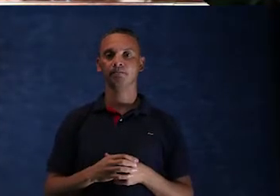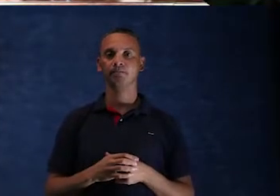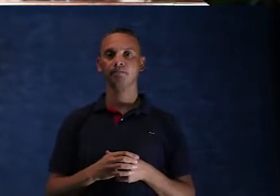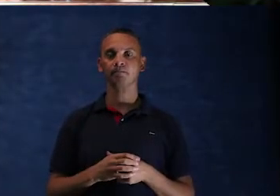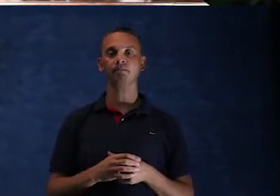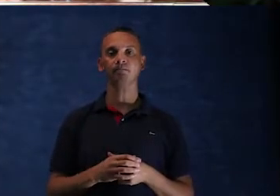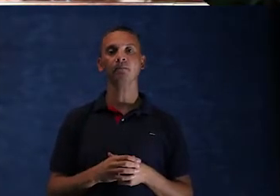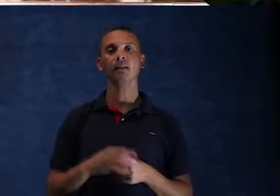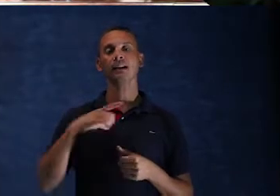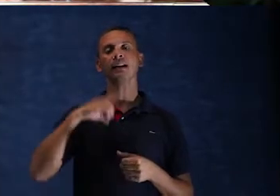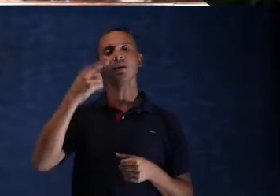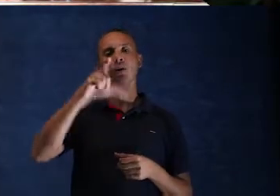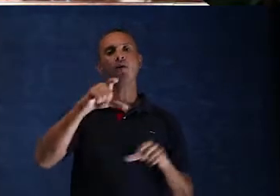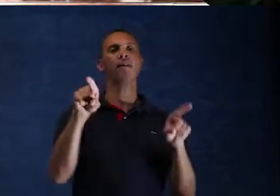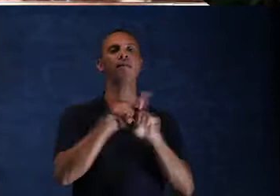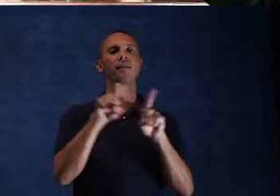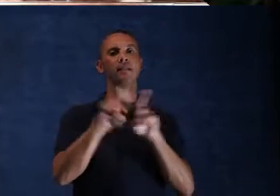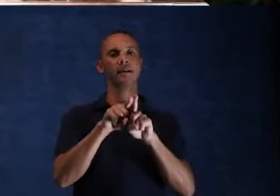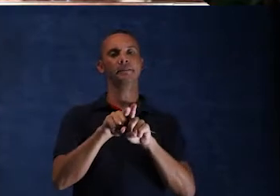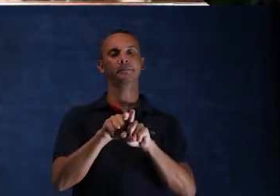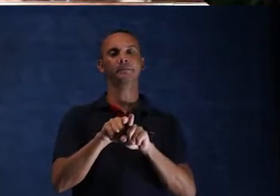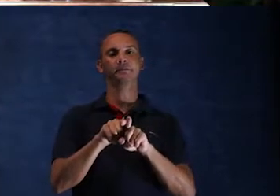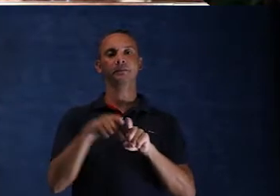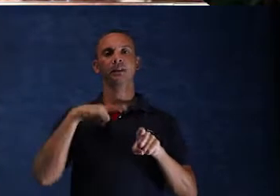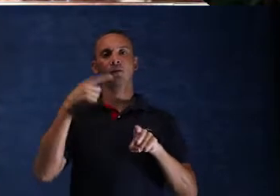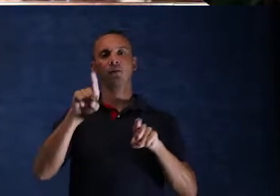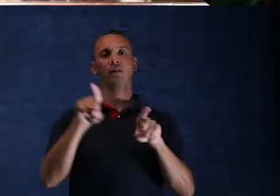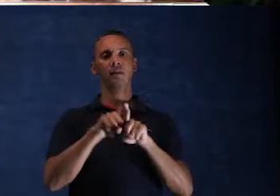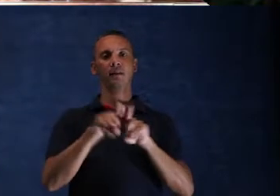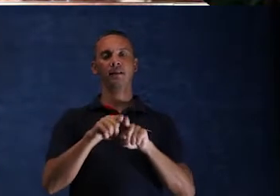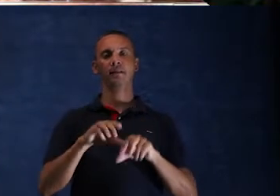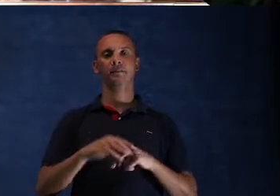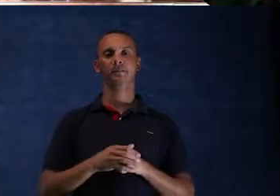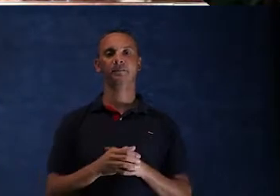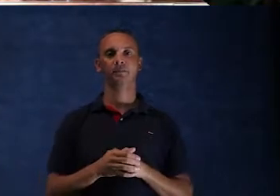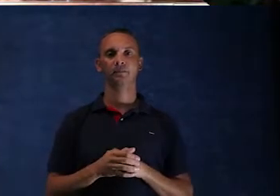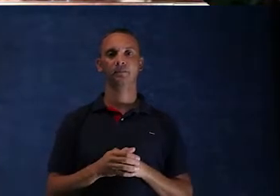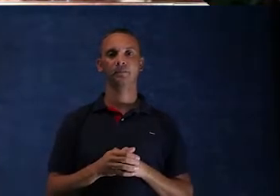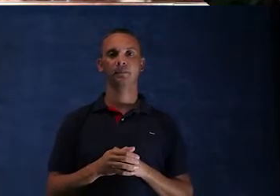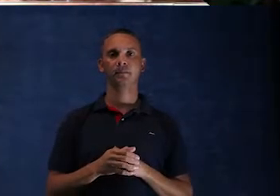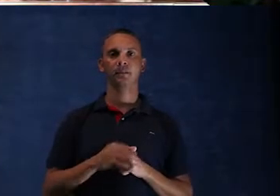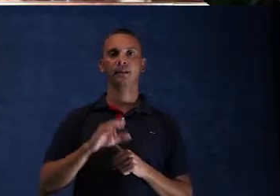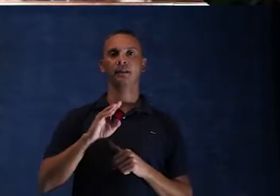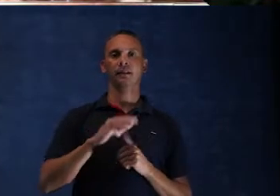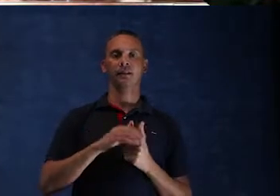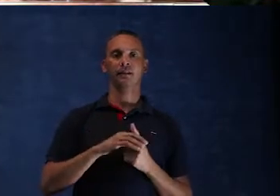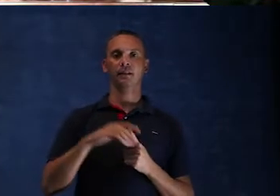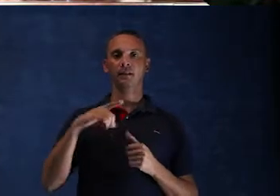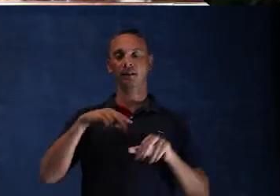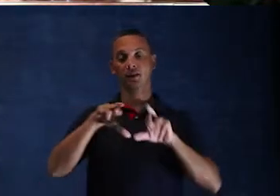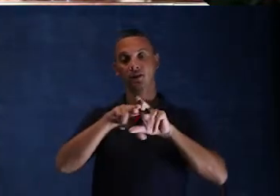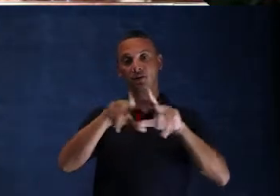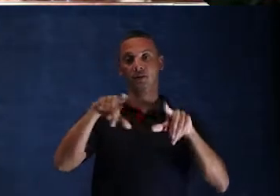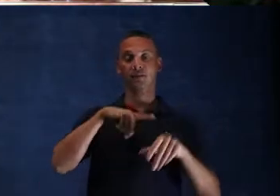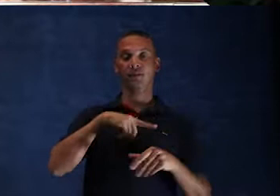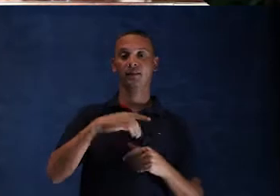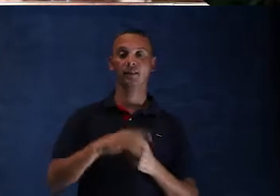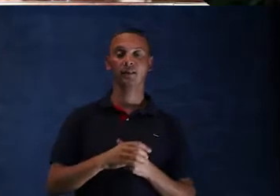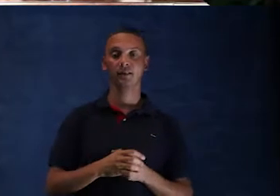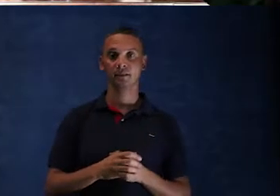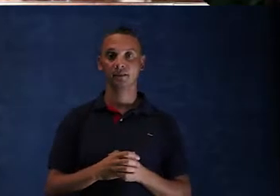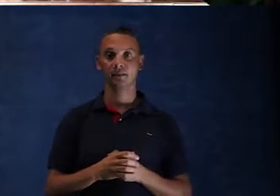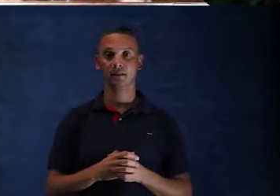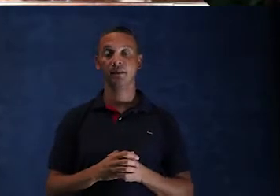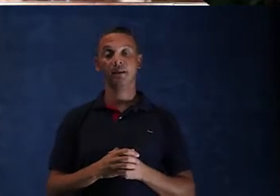caso de investigação. Eu acho que tem outra anterior. E do Renato? Não, da Bíblia. Ah, bom. Ah, sim, pois é.